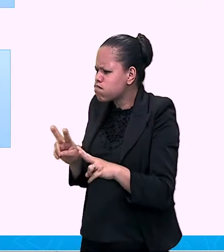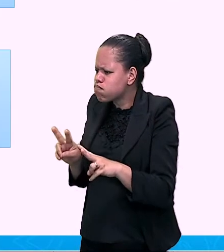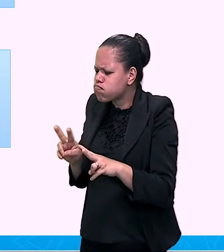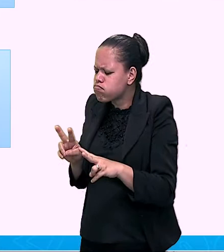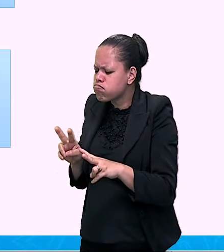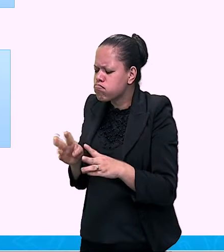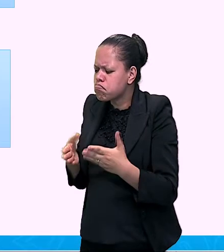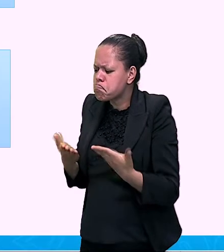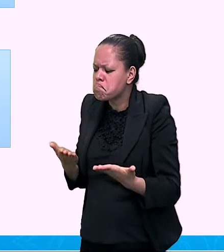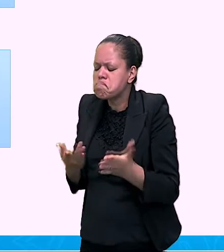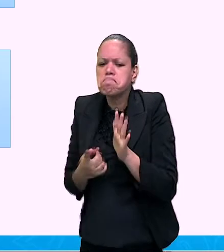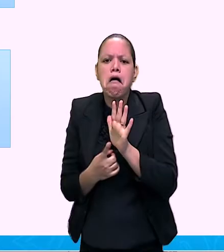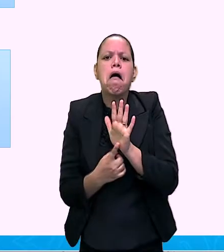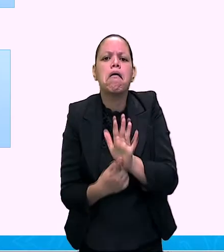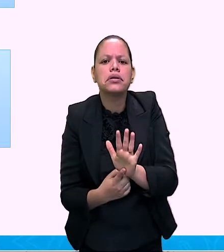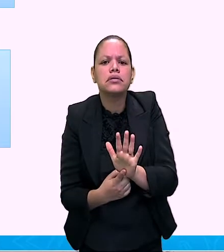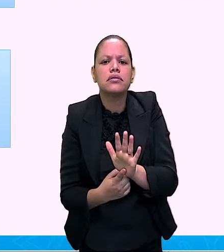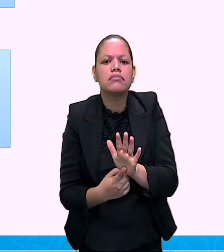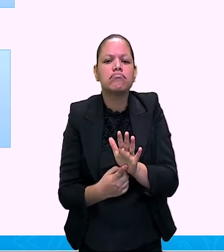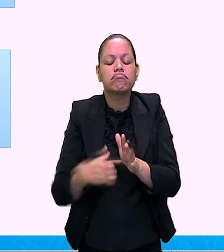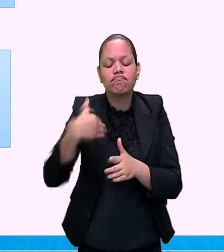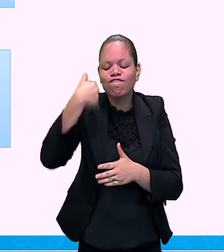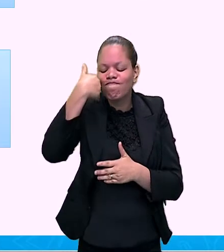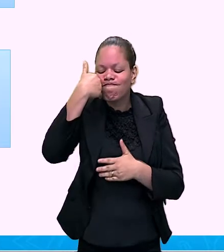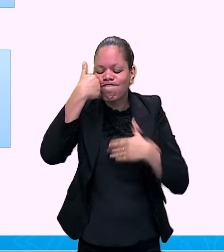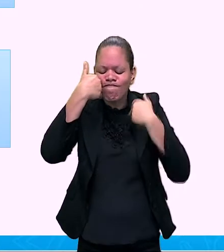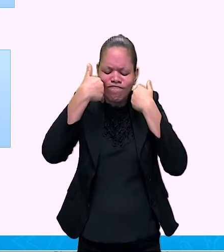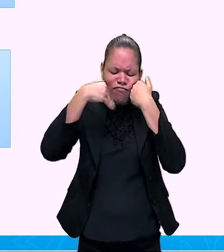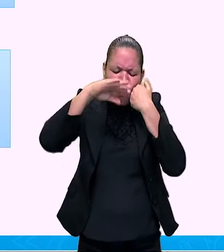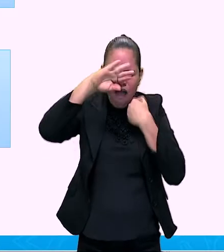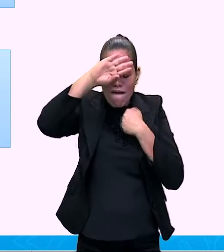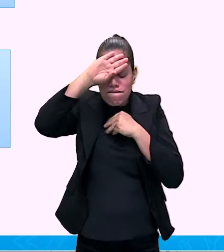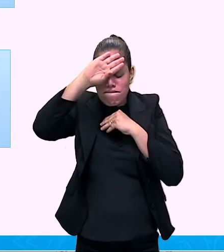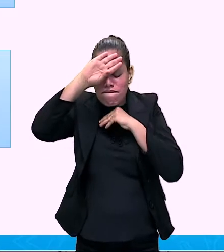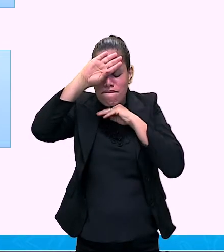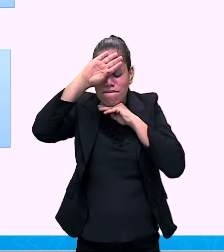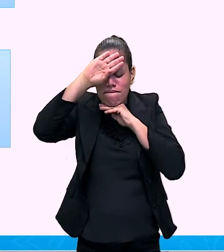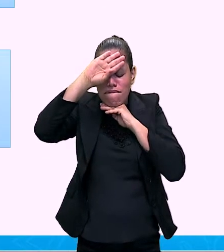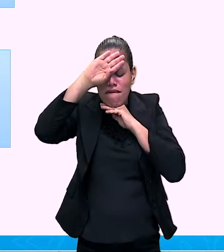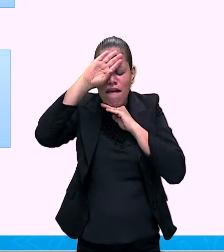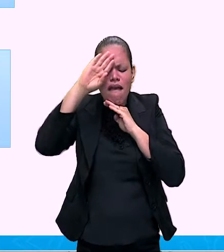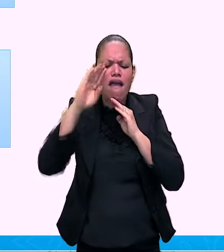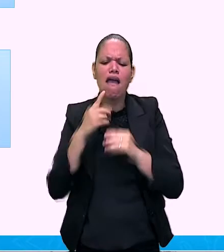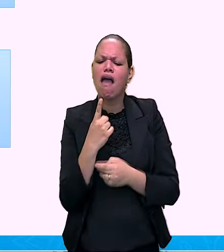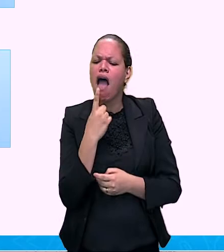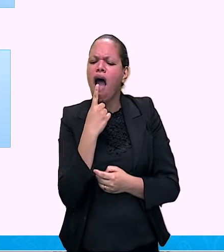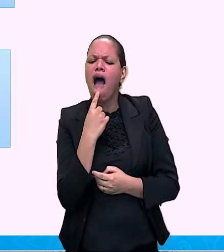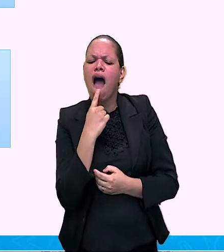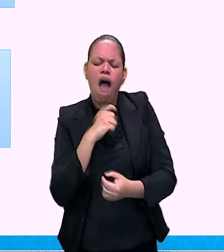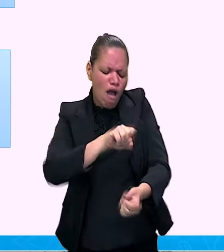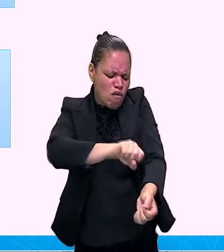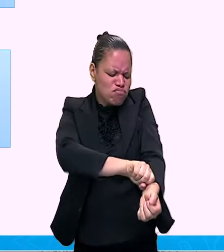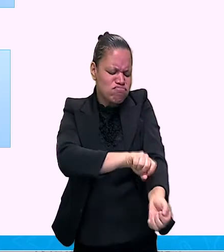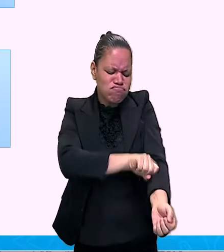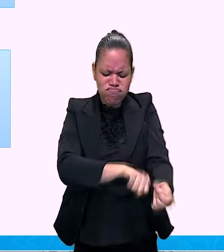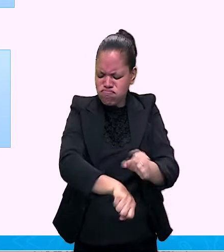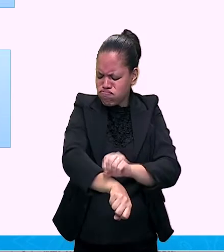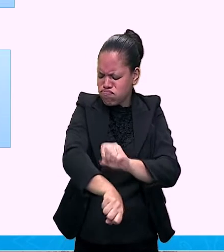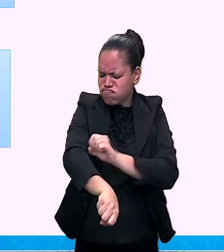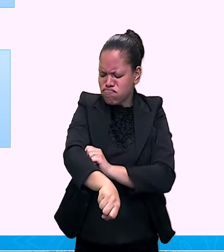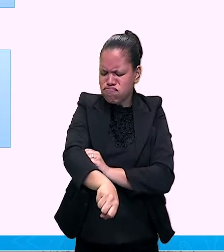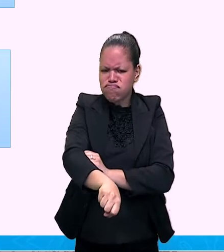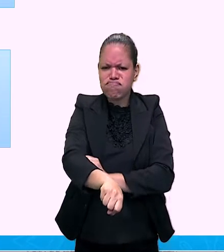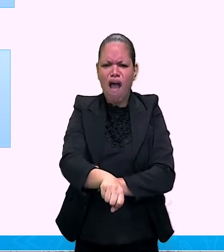síndrome? Febre, manchas vermelhas na pele, conjuntivite, edema de pés